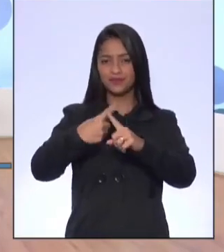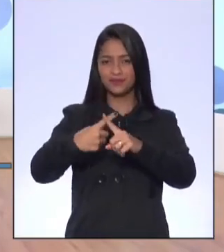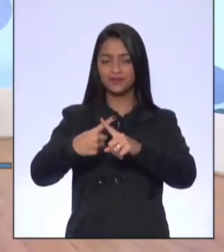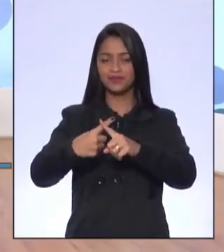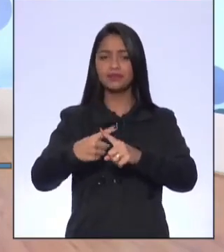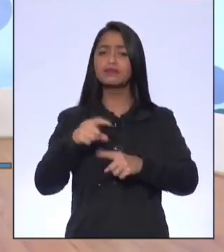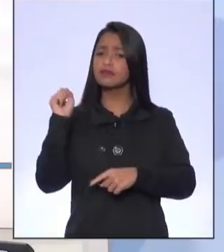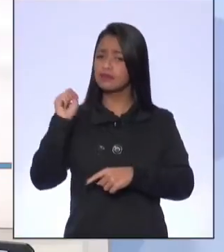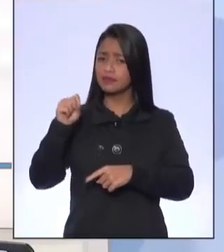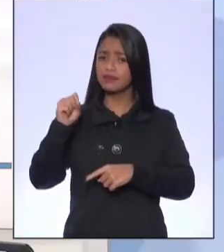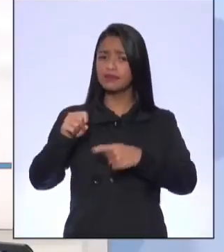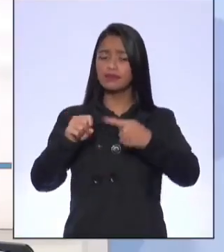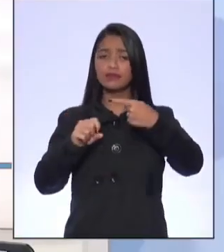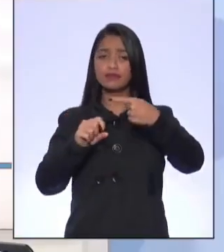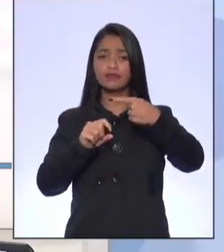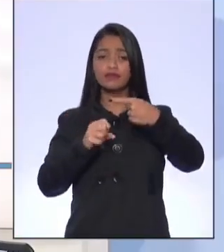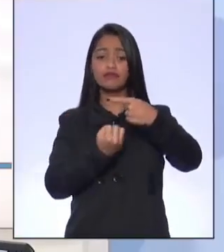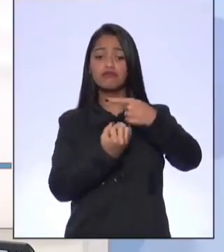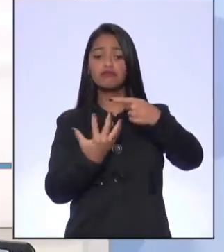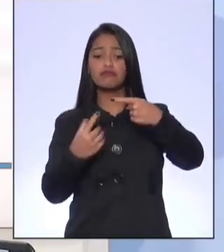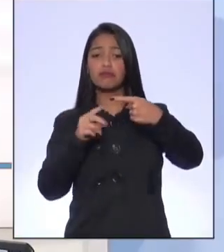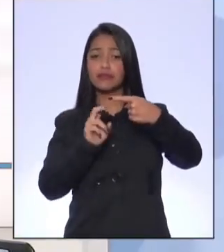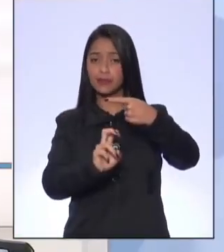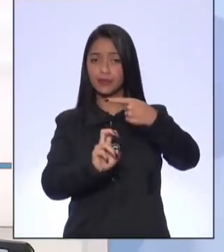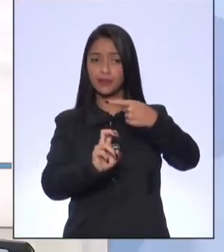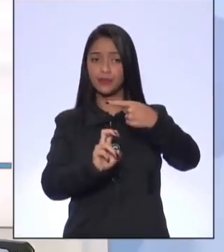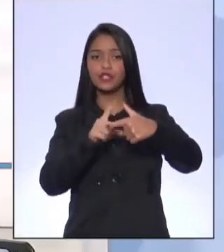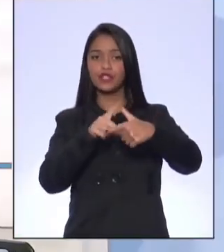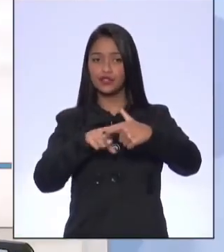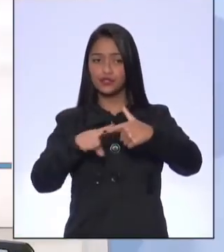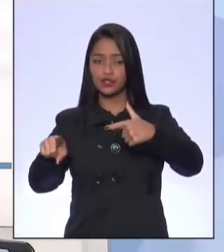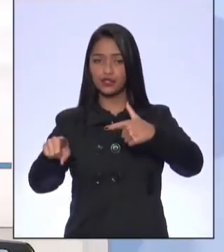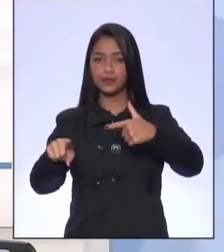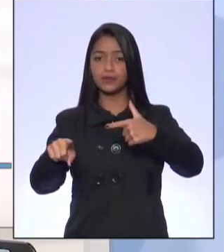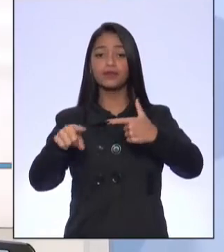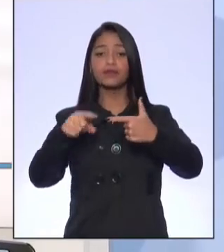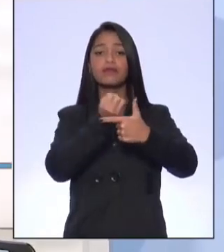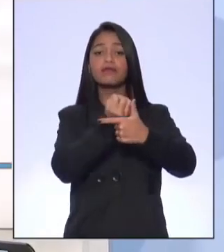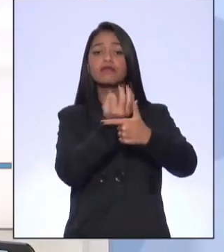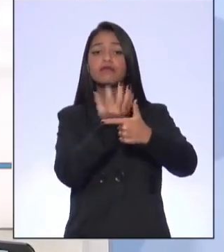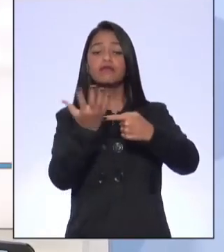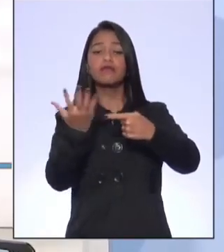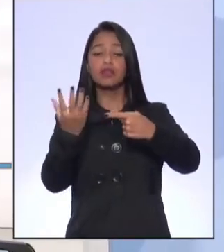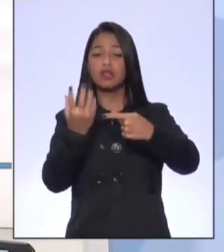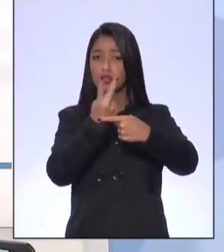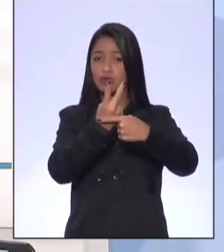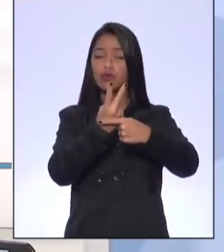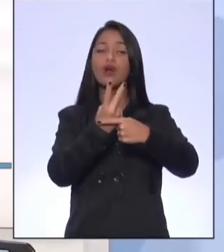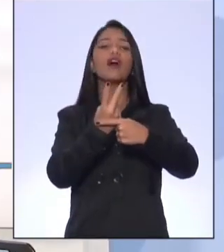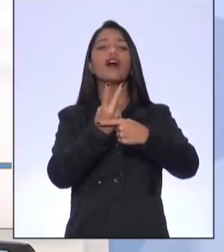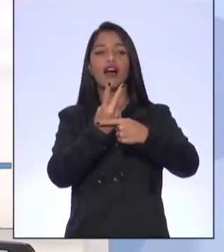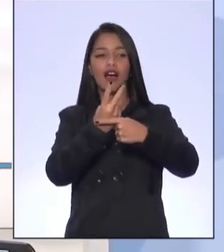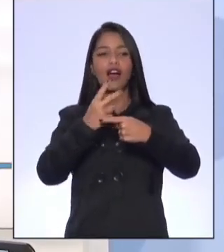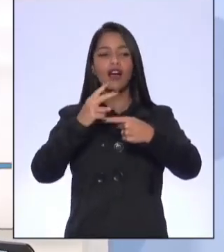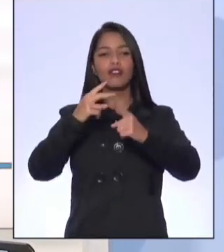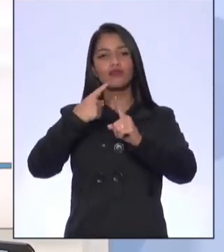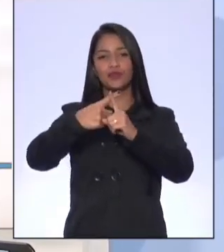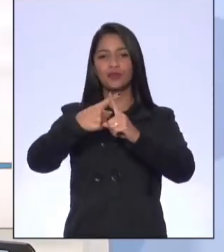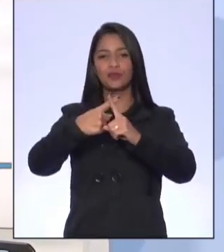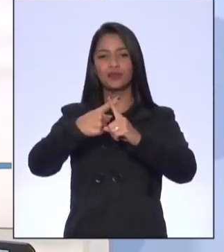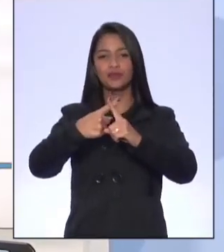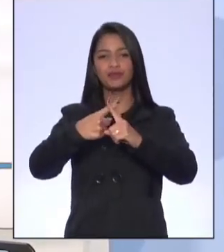pelo denominador, que é essa parte do 5, né? E a gente multiplica pelo numerador. Então, denominador a gente chama essa parte de